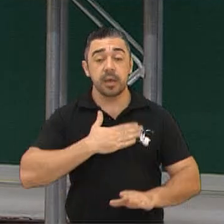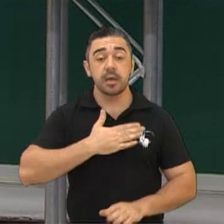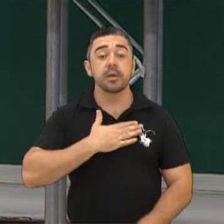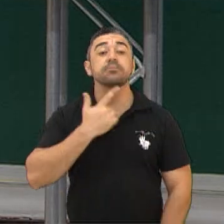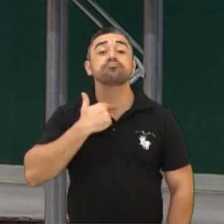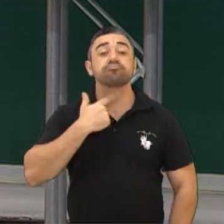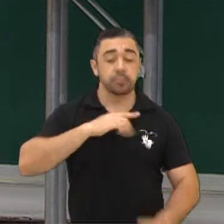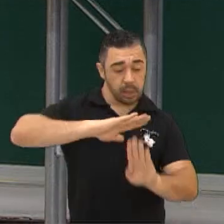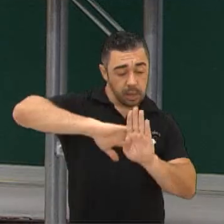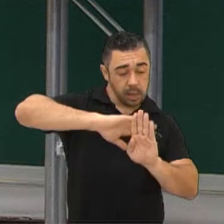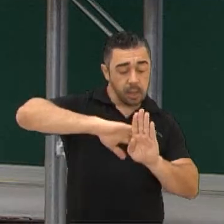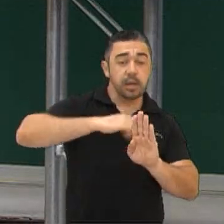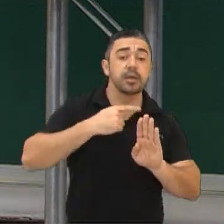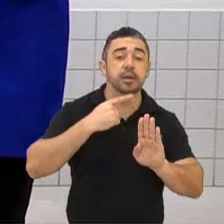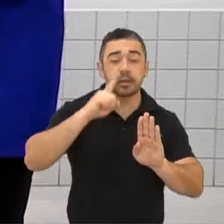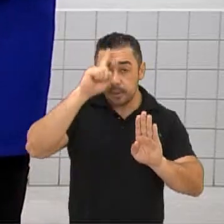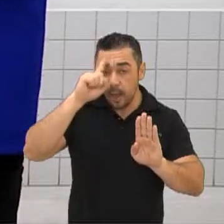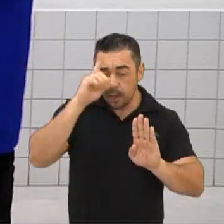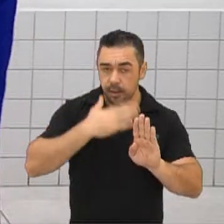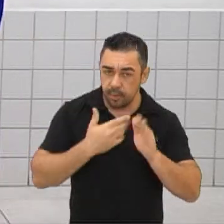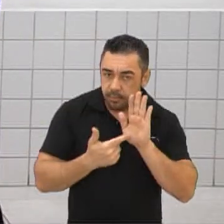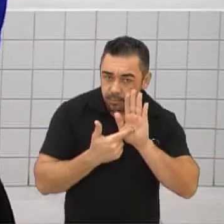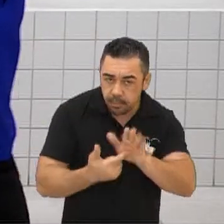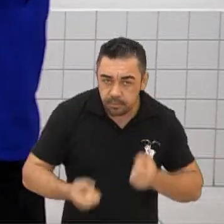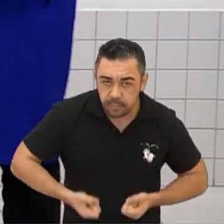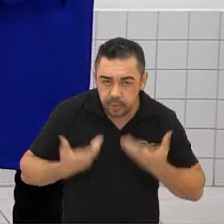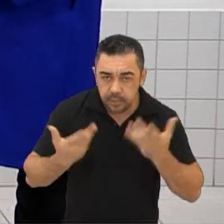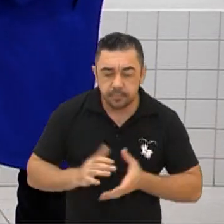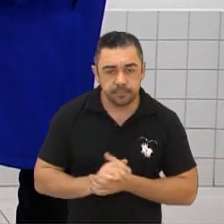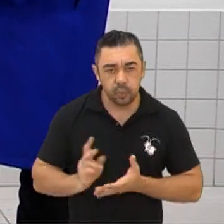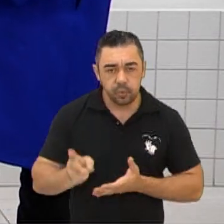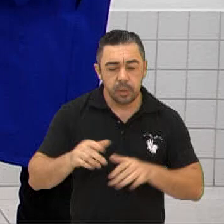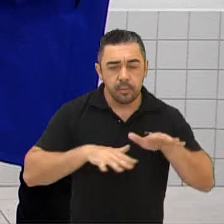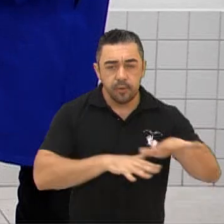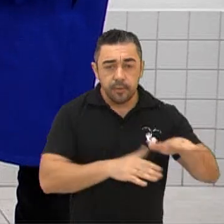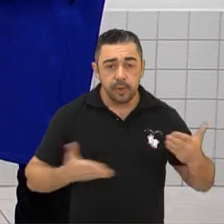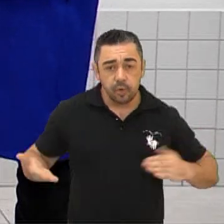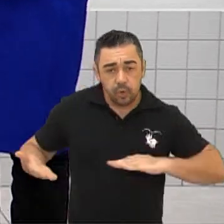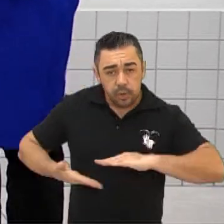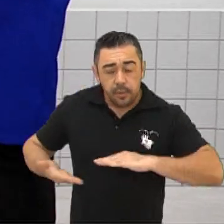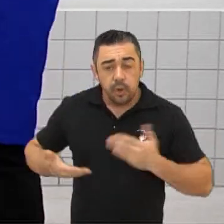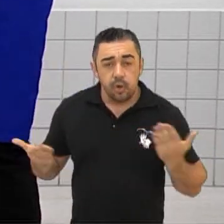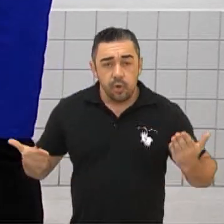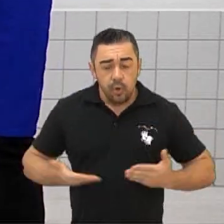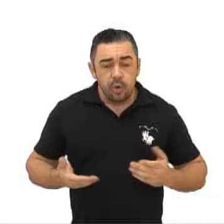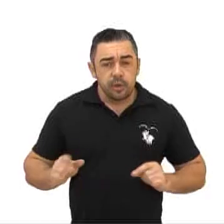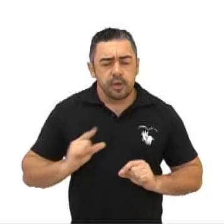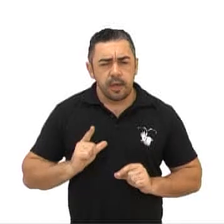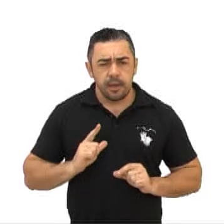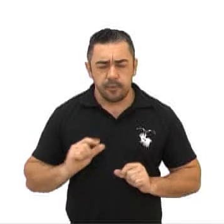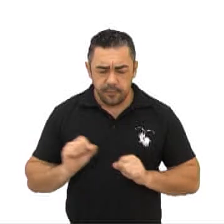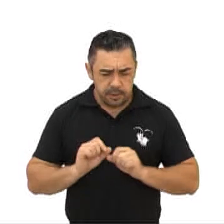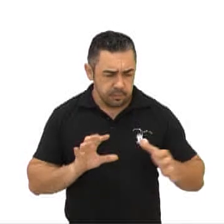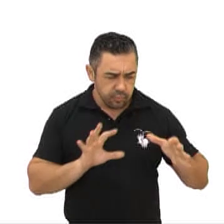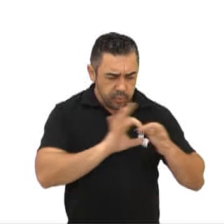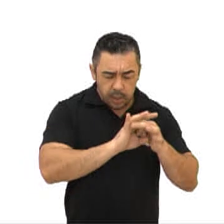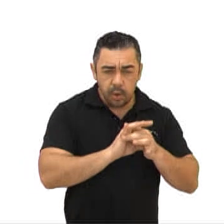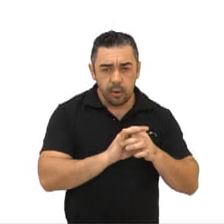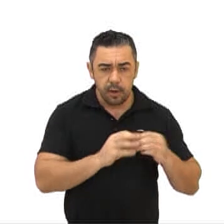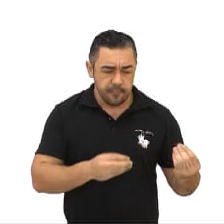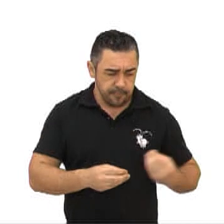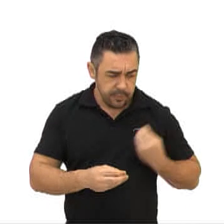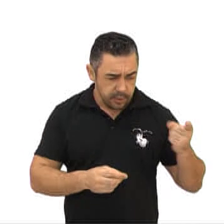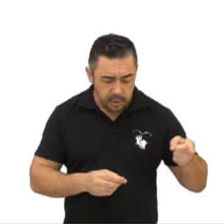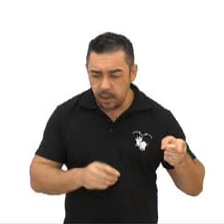ideia representa aquilo que você quer expressar. Vamos seguir em diante? O movimento contemporâneo, numa ponte entre a vida e a arte, uma temática social,